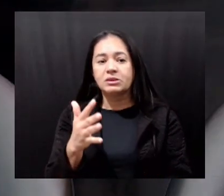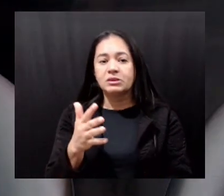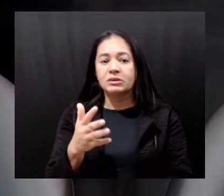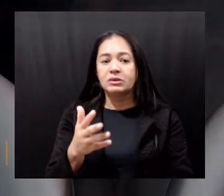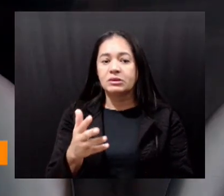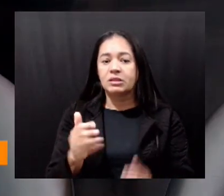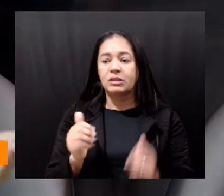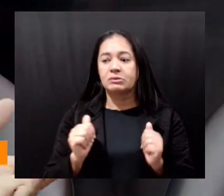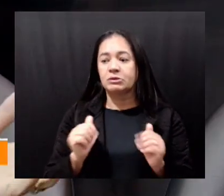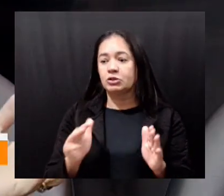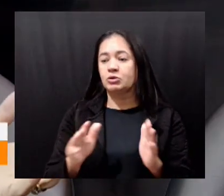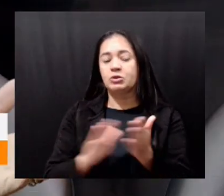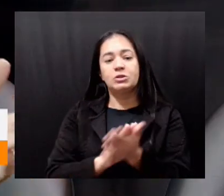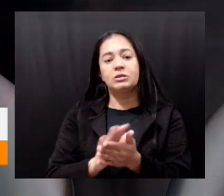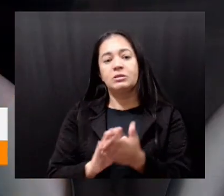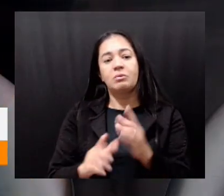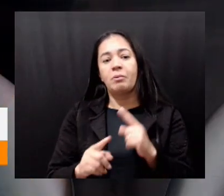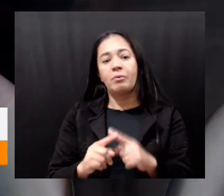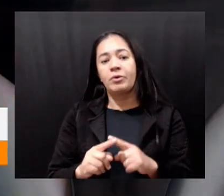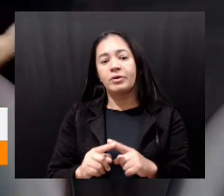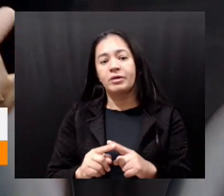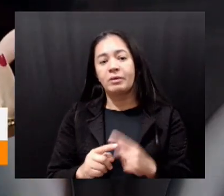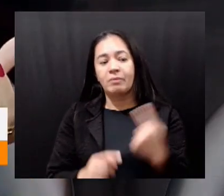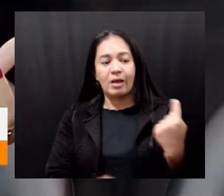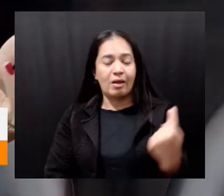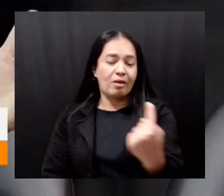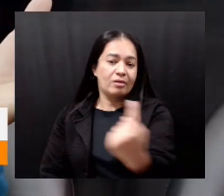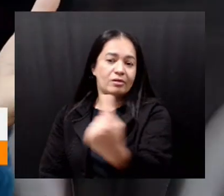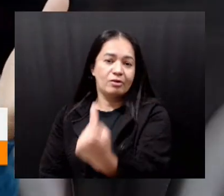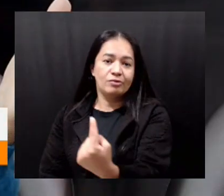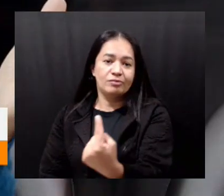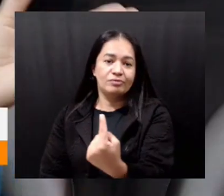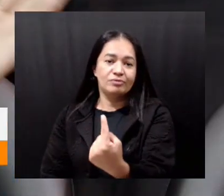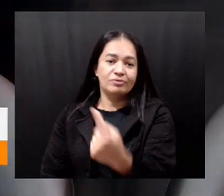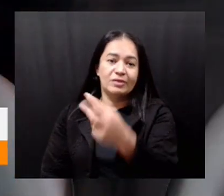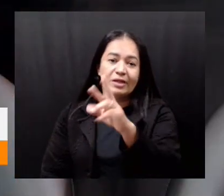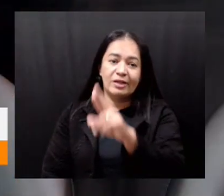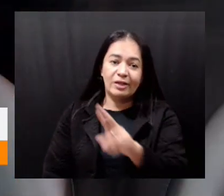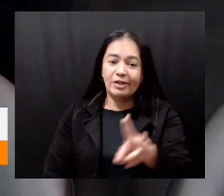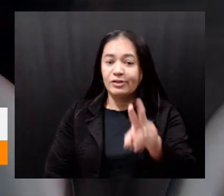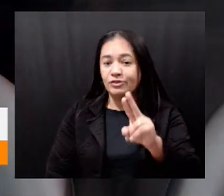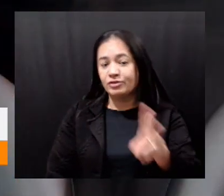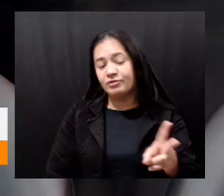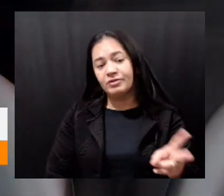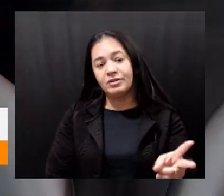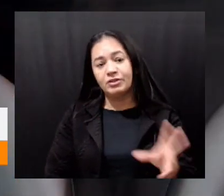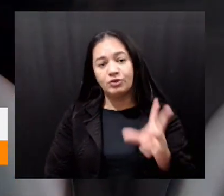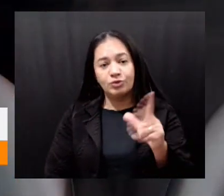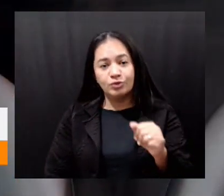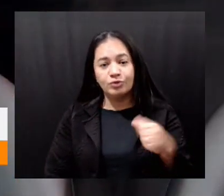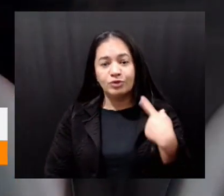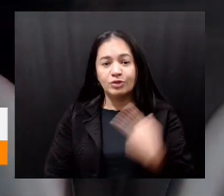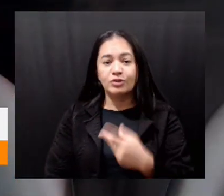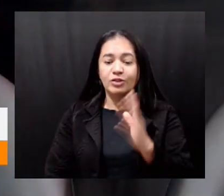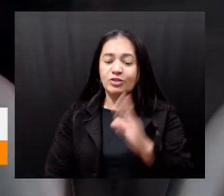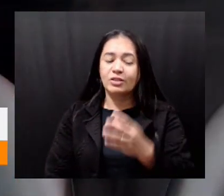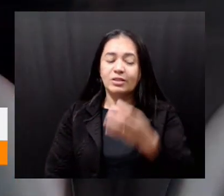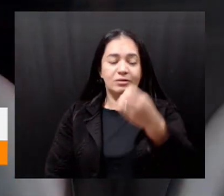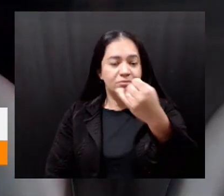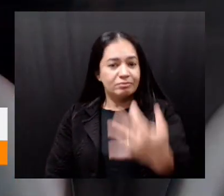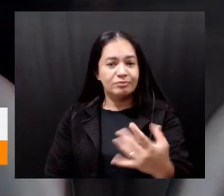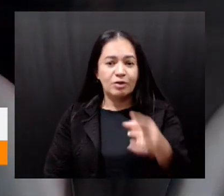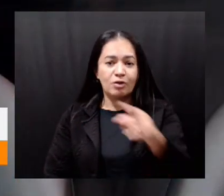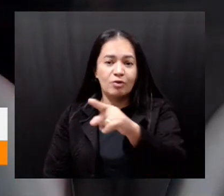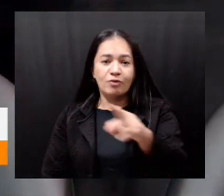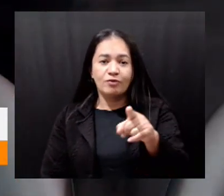porque para cada um é diferente. É diferente, é tudo aquilo que a gente estava falando, né? Você não sabe